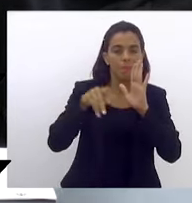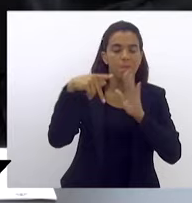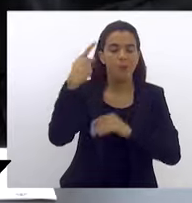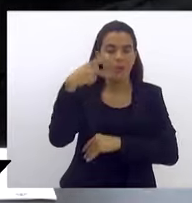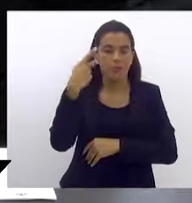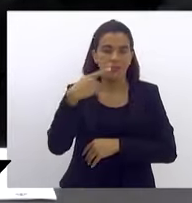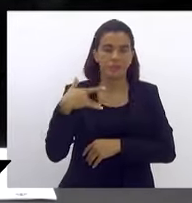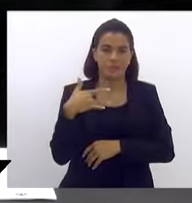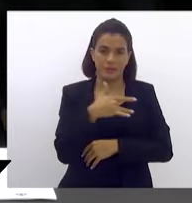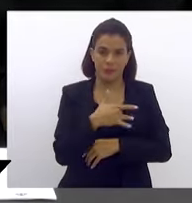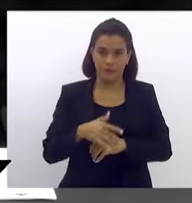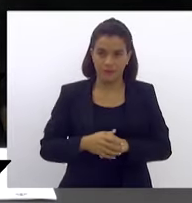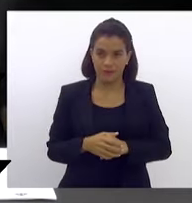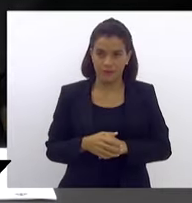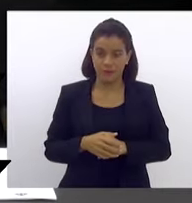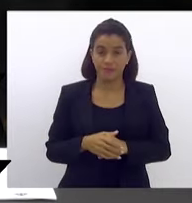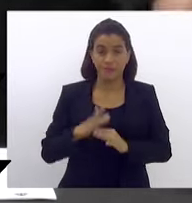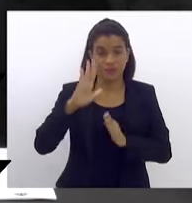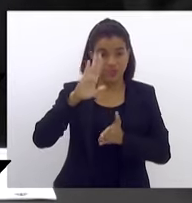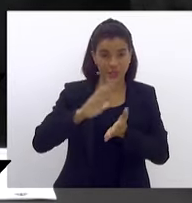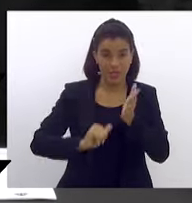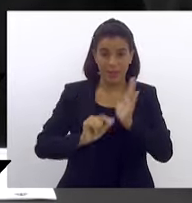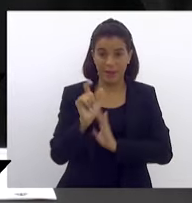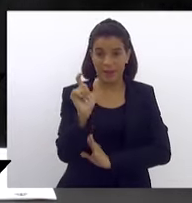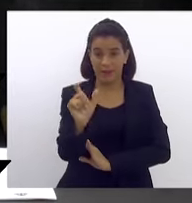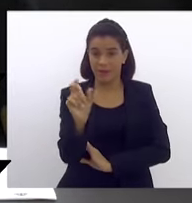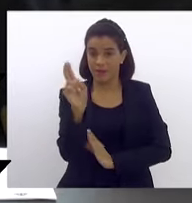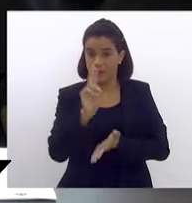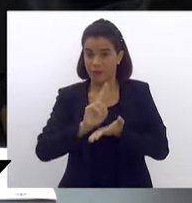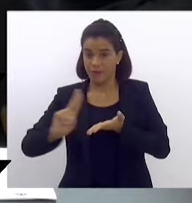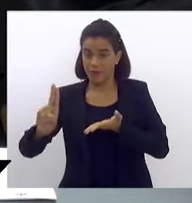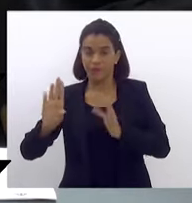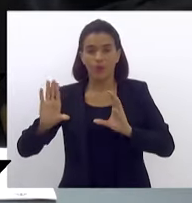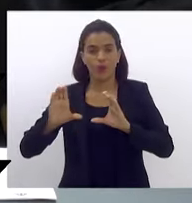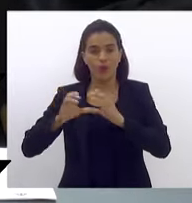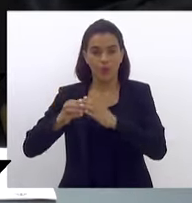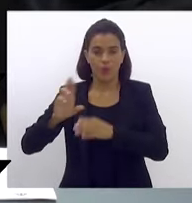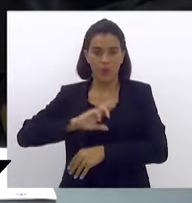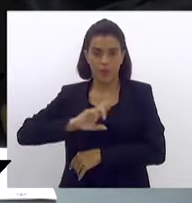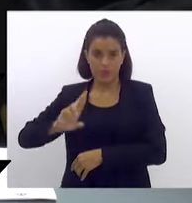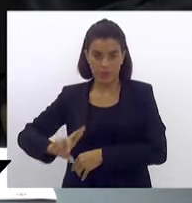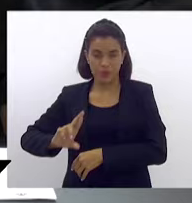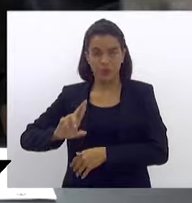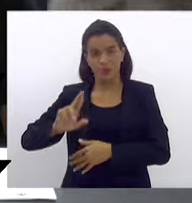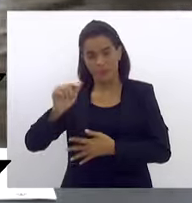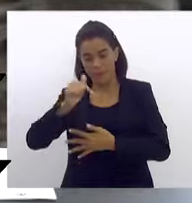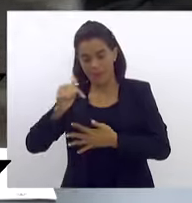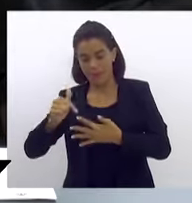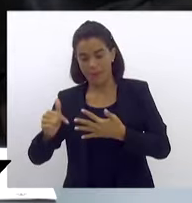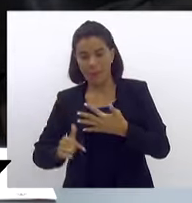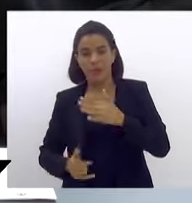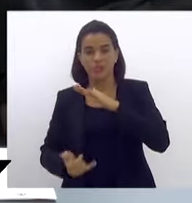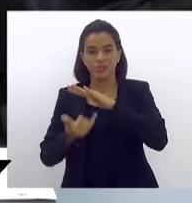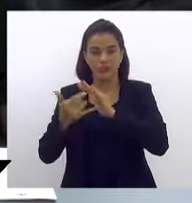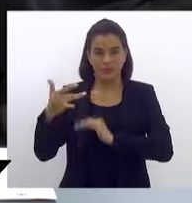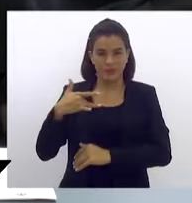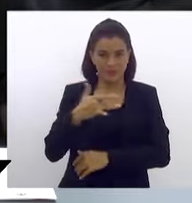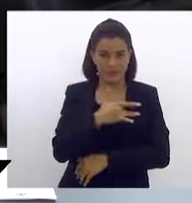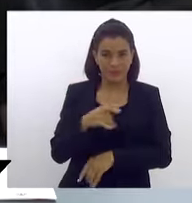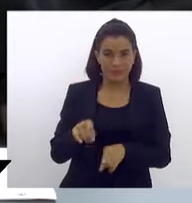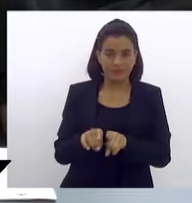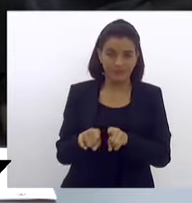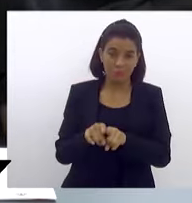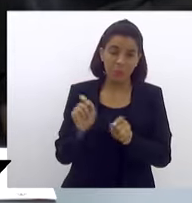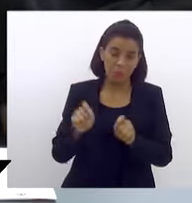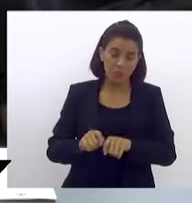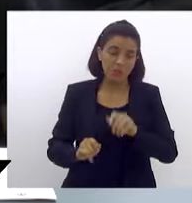instituição de saúde é Tiraria universidades Tiraria grupos religiosos e afim né instituições de saúde genericamente pode ser